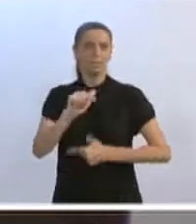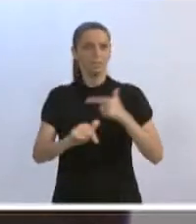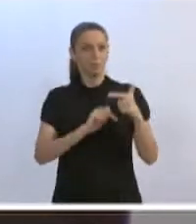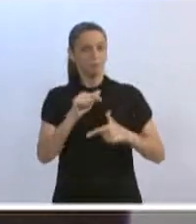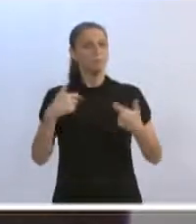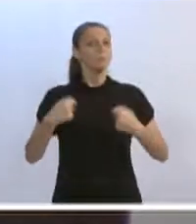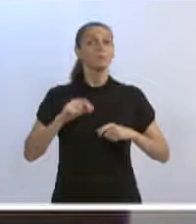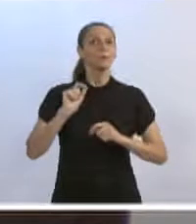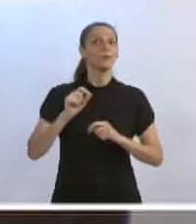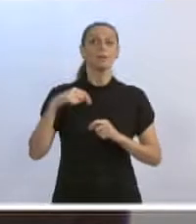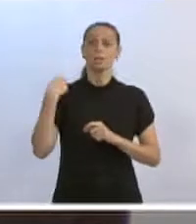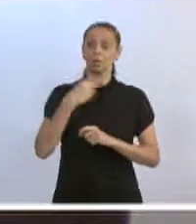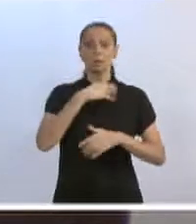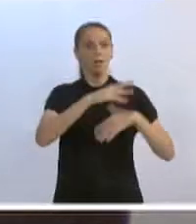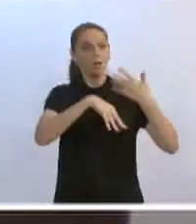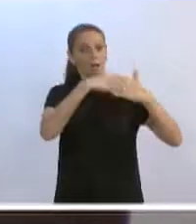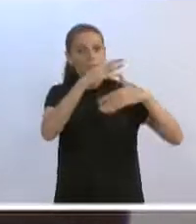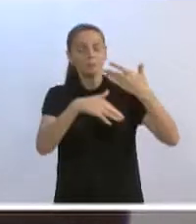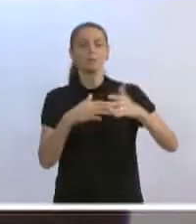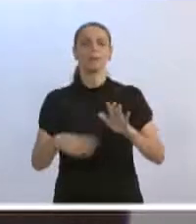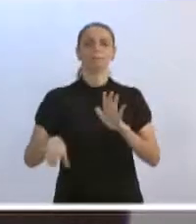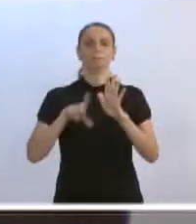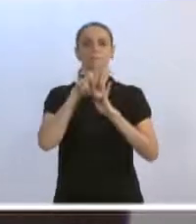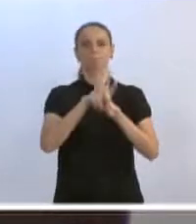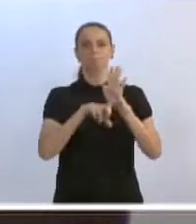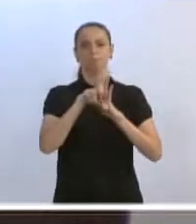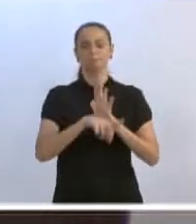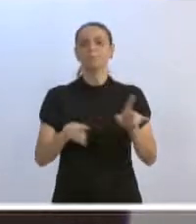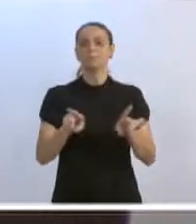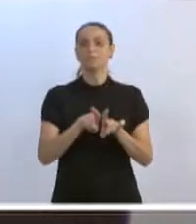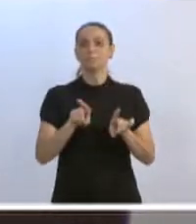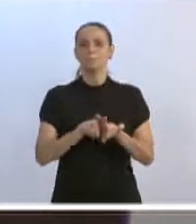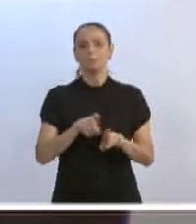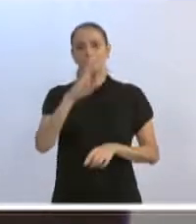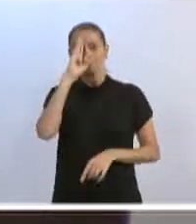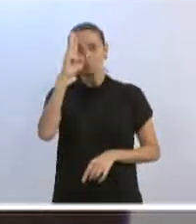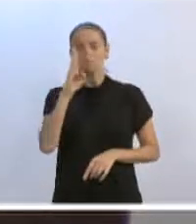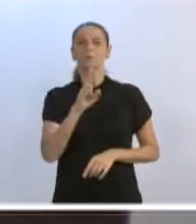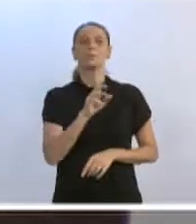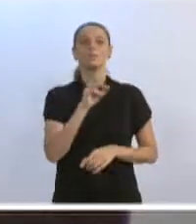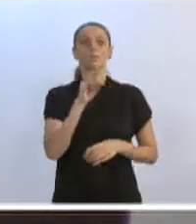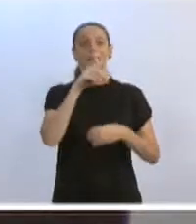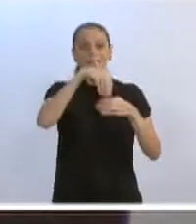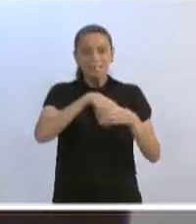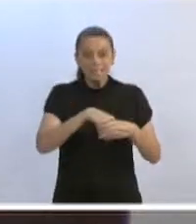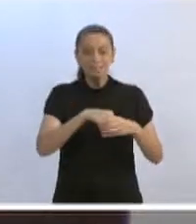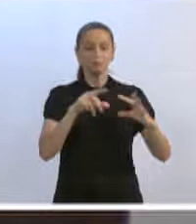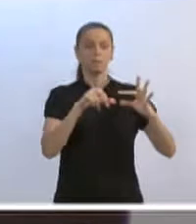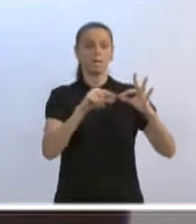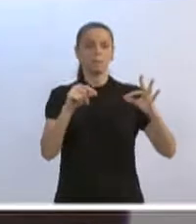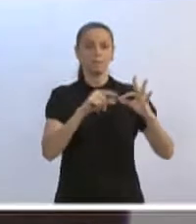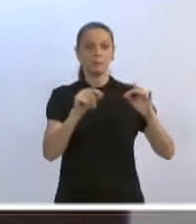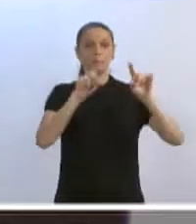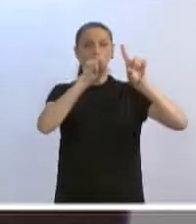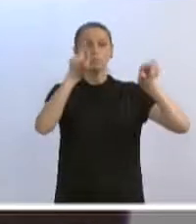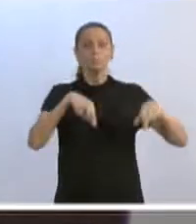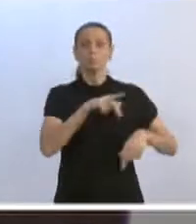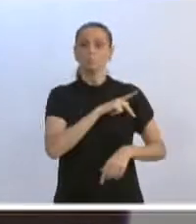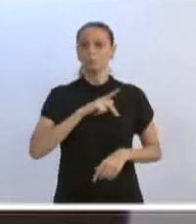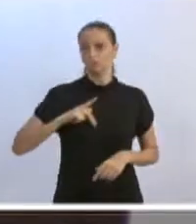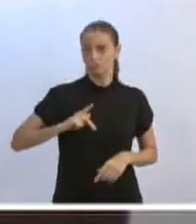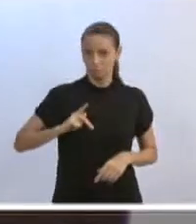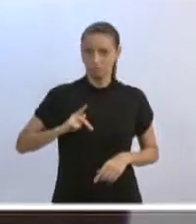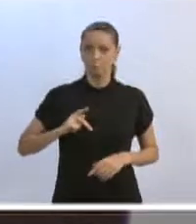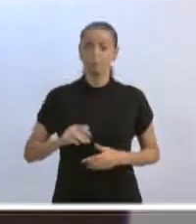mais avançar na questão da legislação e principalmente na questão do funcionário público ele realmente tem que trabalhar nesse sentido da casa aqui